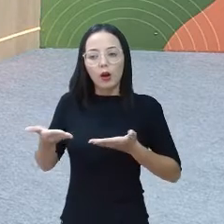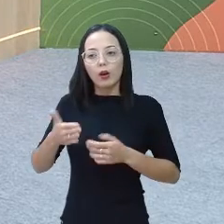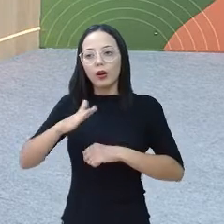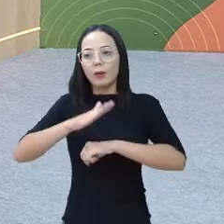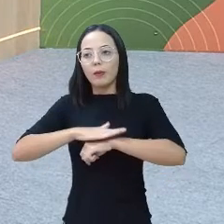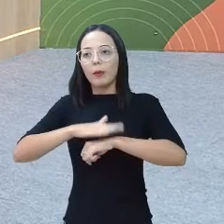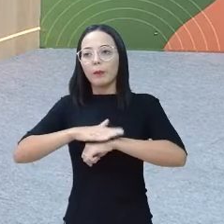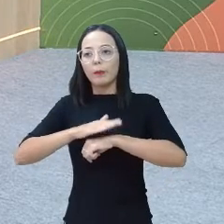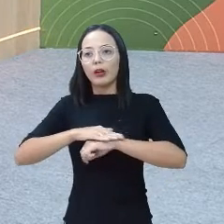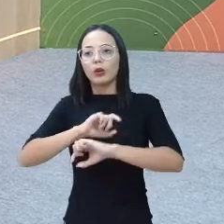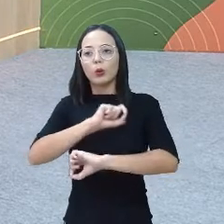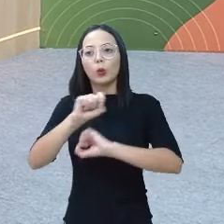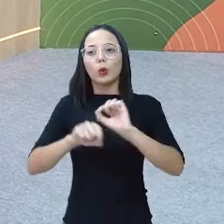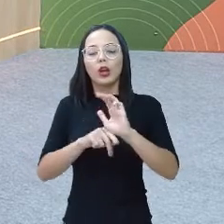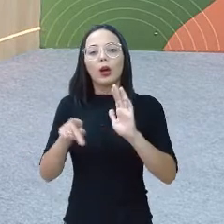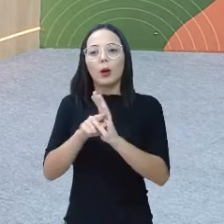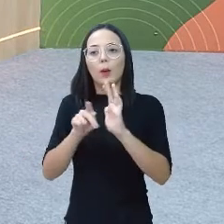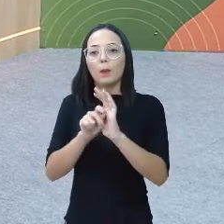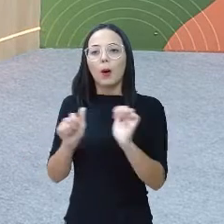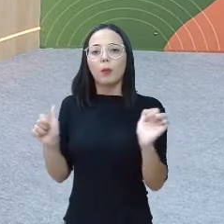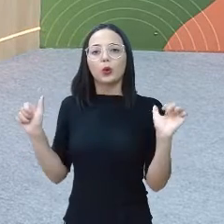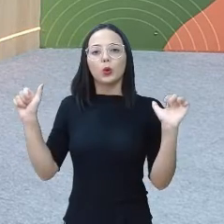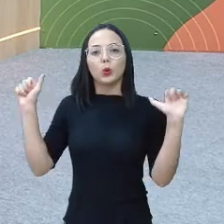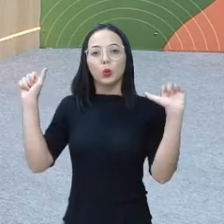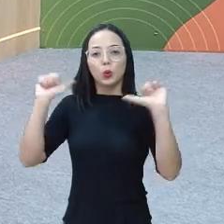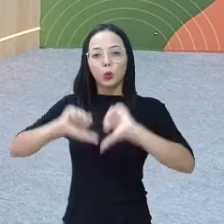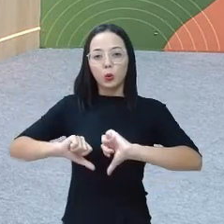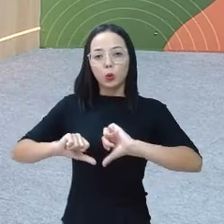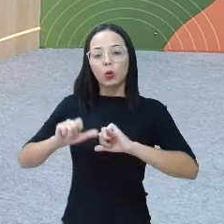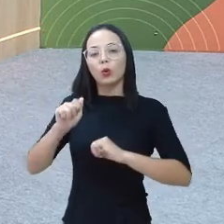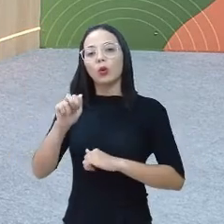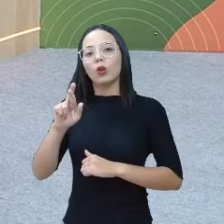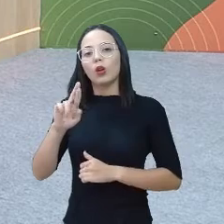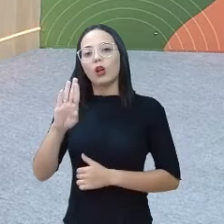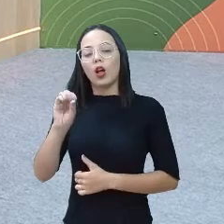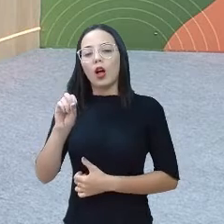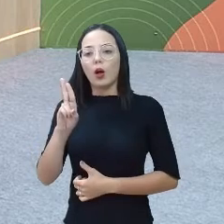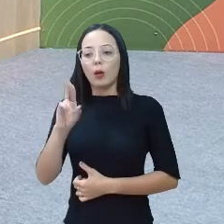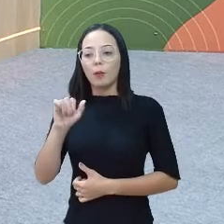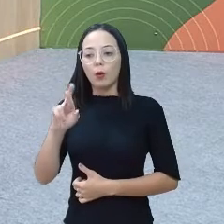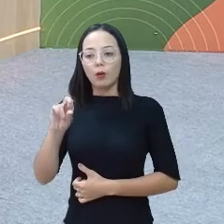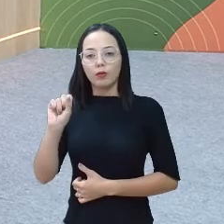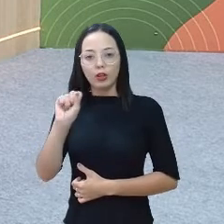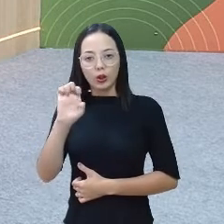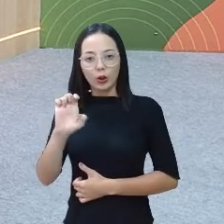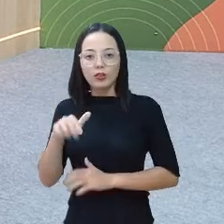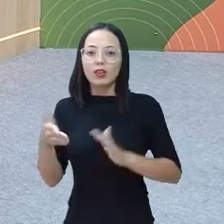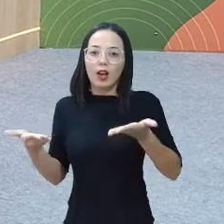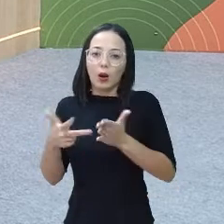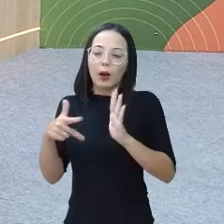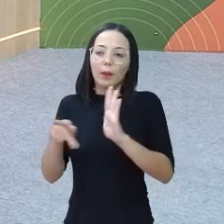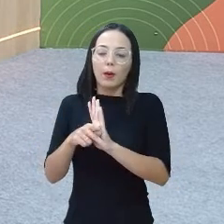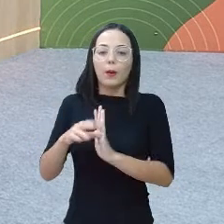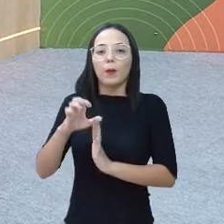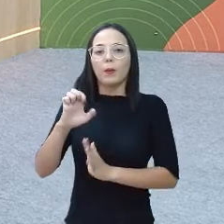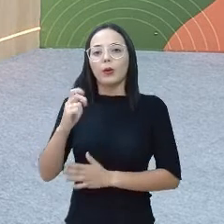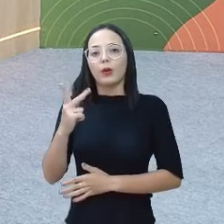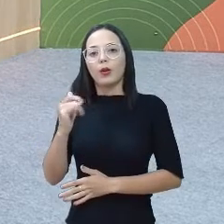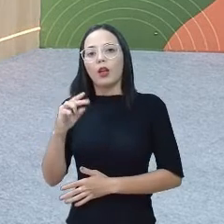da crise aí das arboviroses, né? Então, a gente está passando por uma epidemia, né,